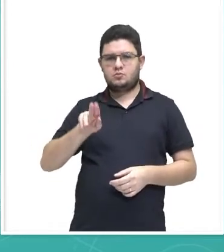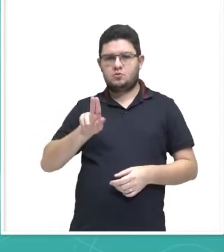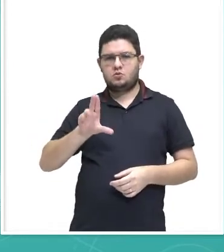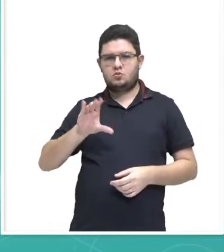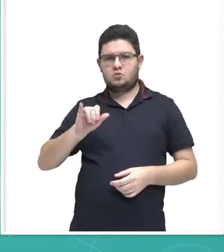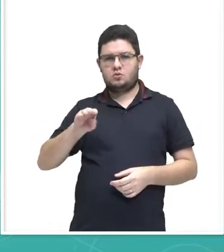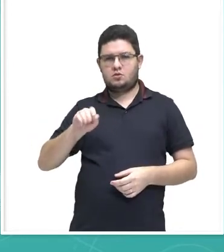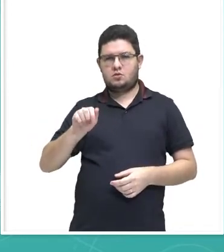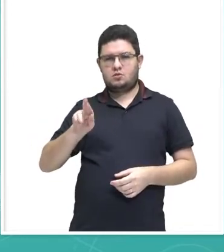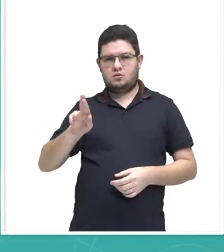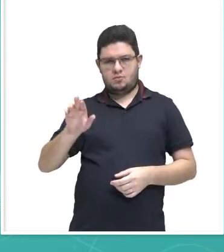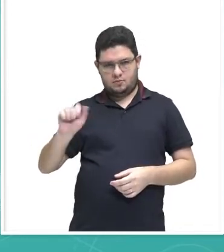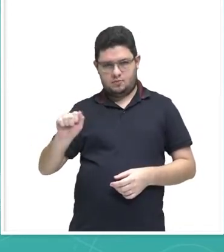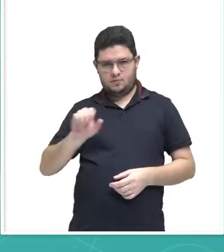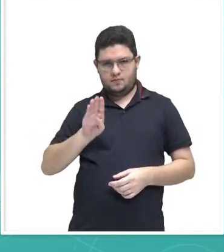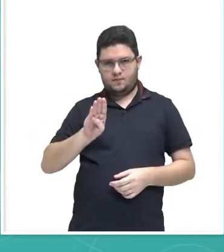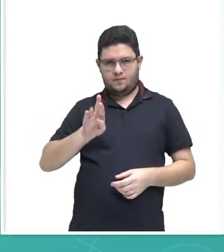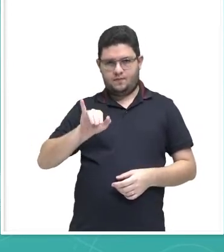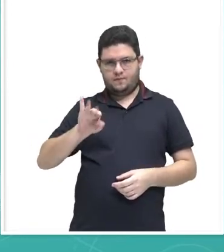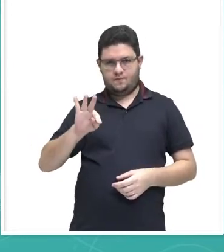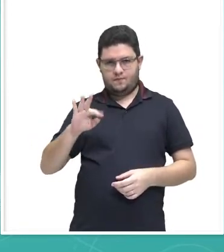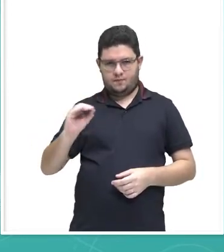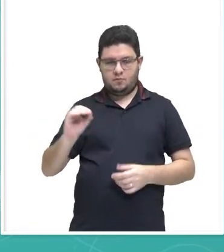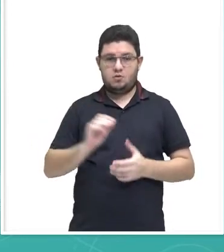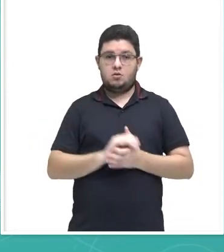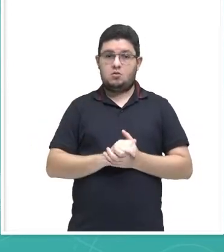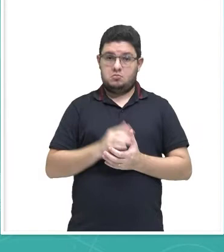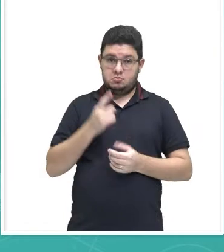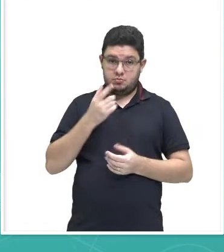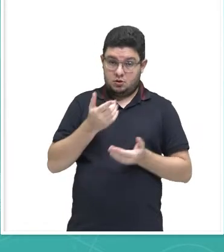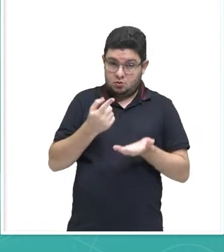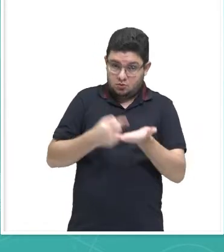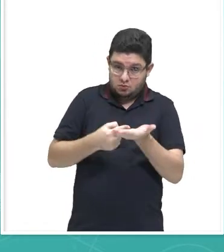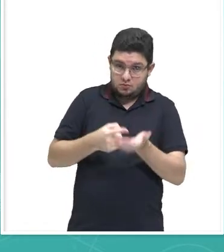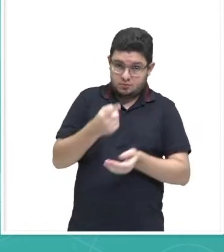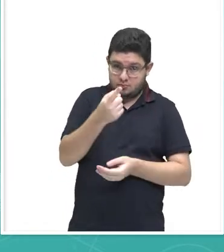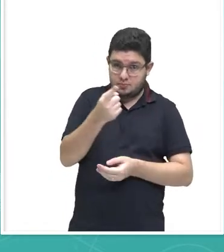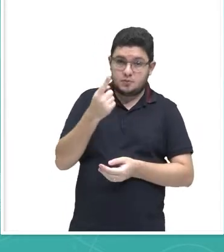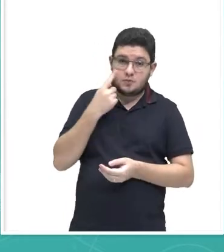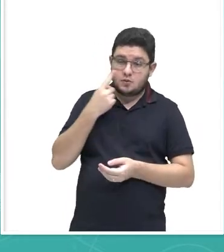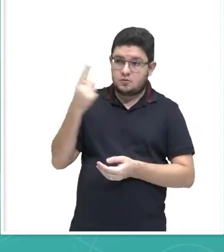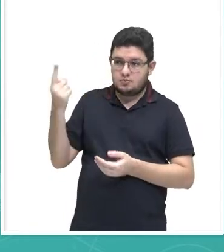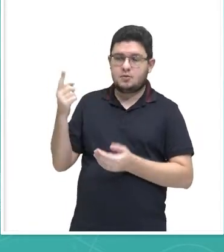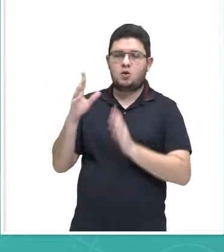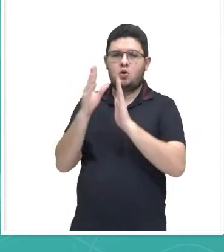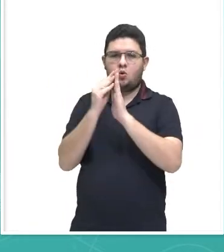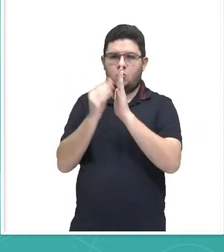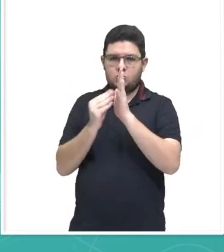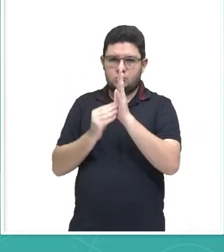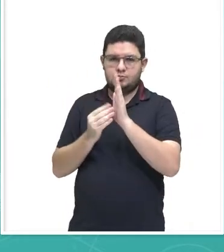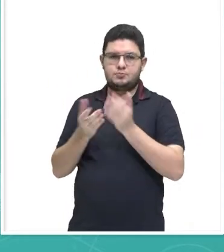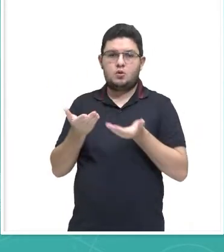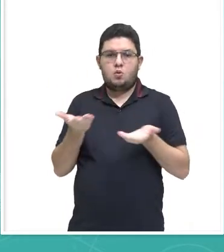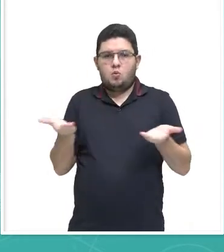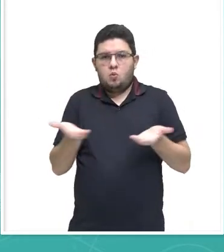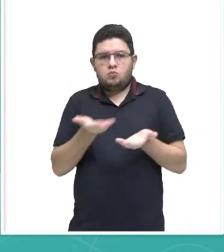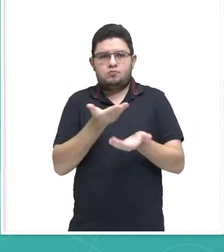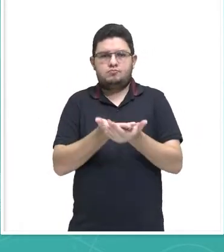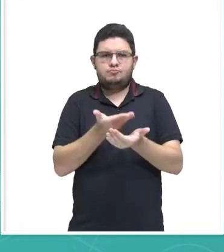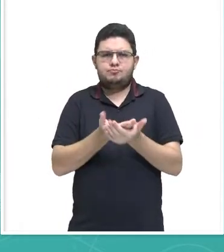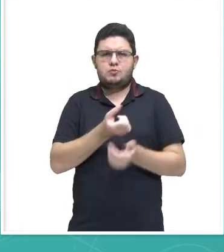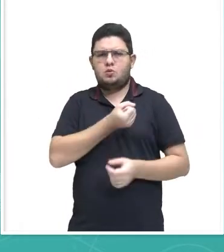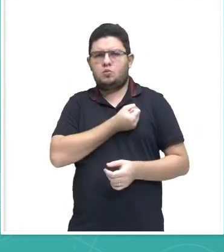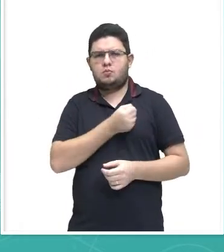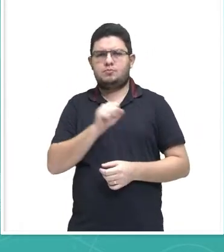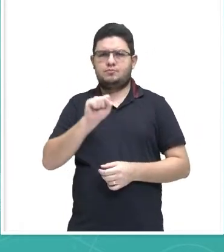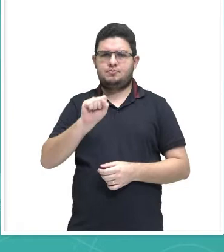todos vocês a verificar o nosso conteúdo de hoje. Vamos lá? Então, hoje é a nossa aula 85 de Educação